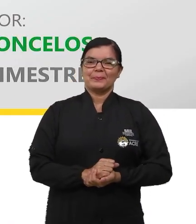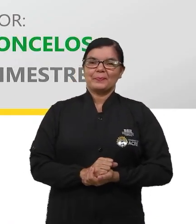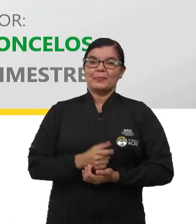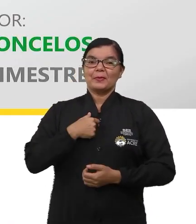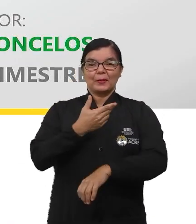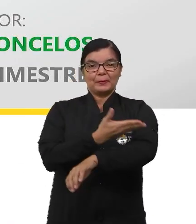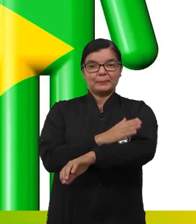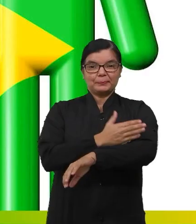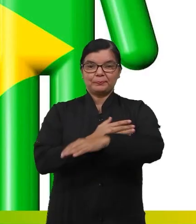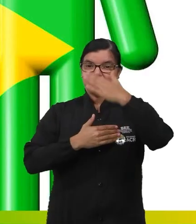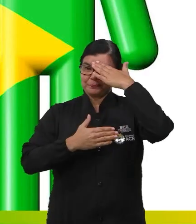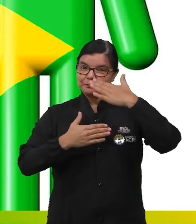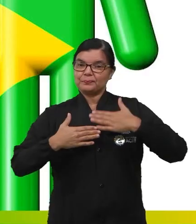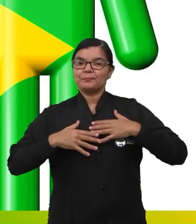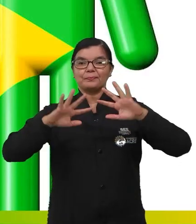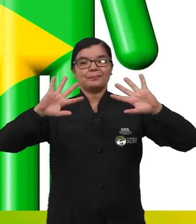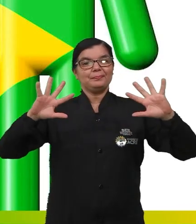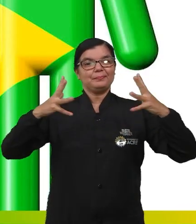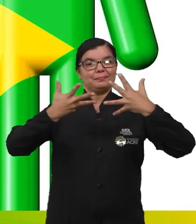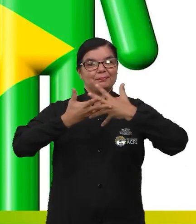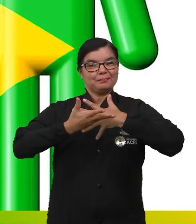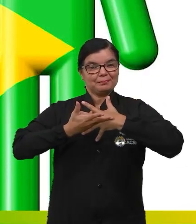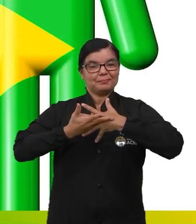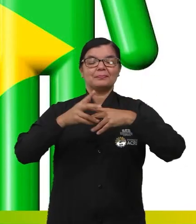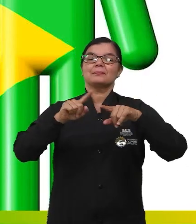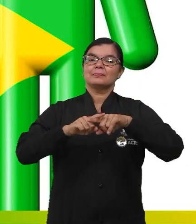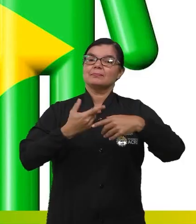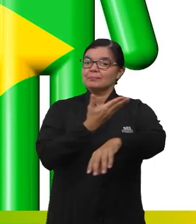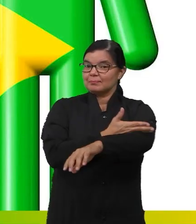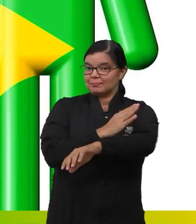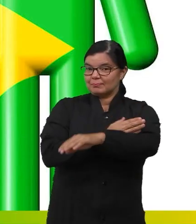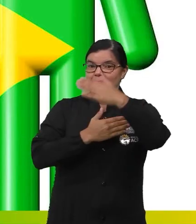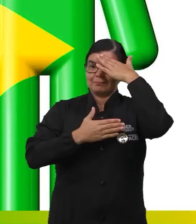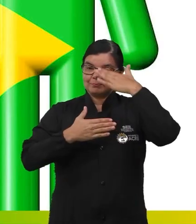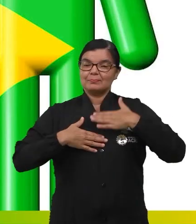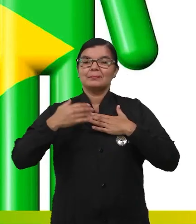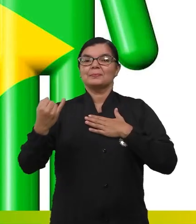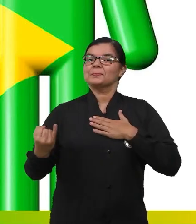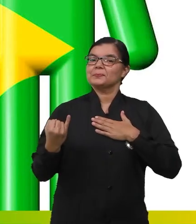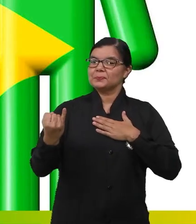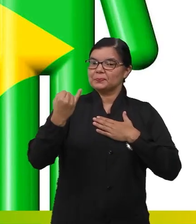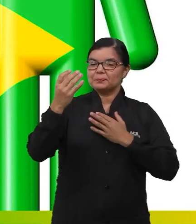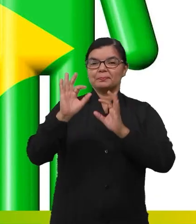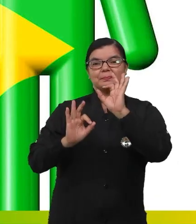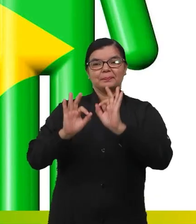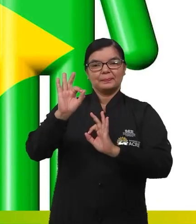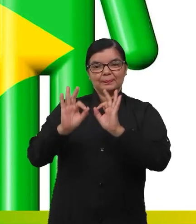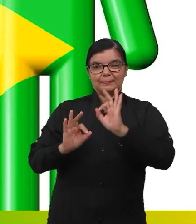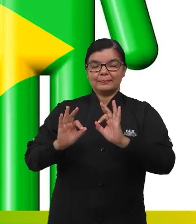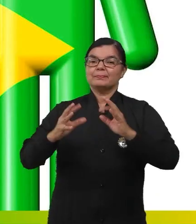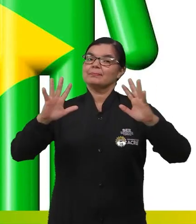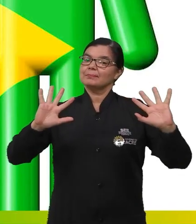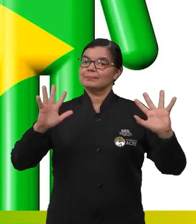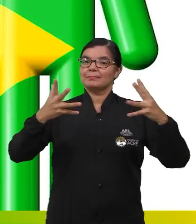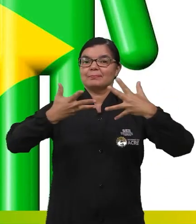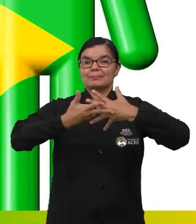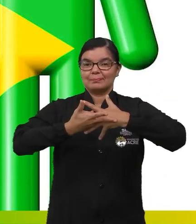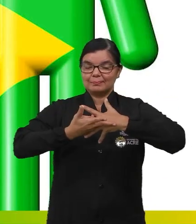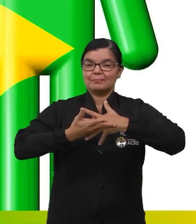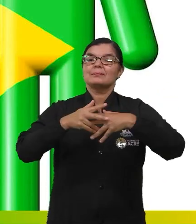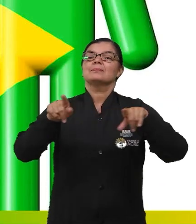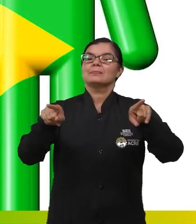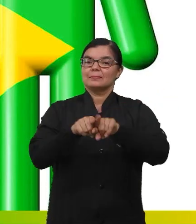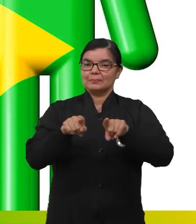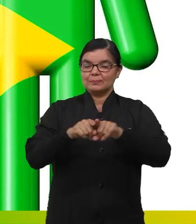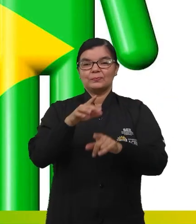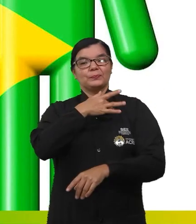Práticas corporais e cidadania. As práticas corporais são essenciais para a construção da cidadania, pois promovem